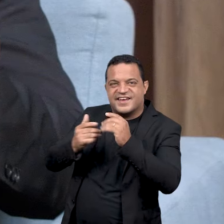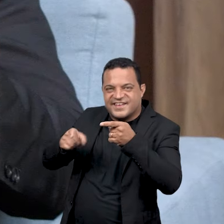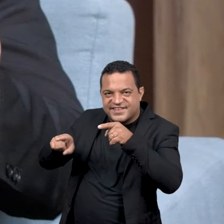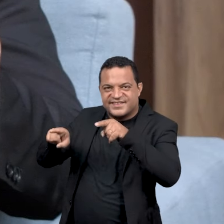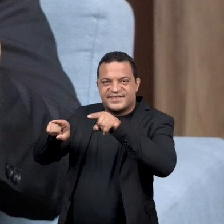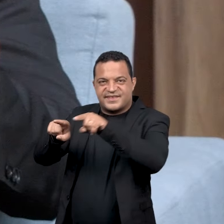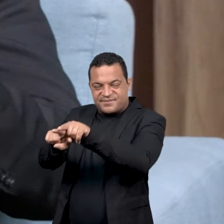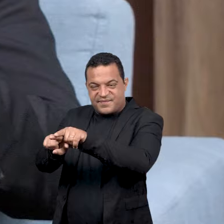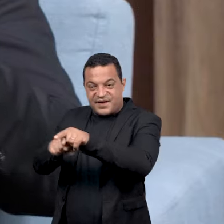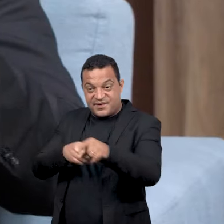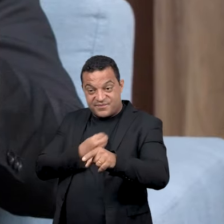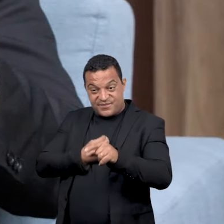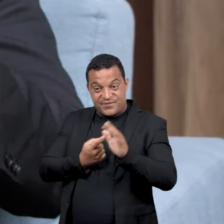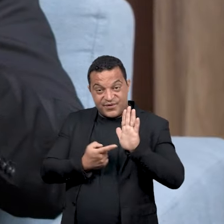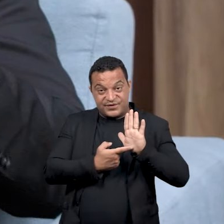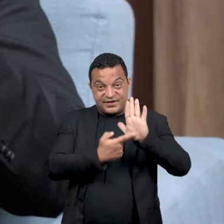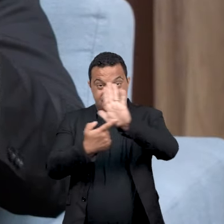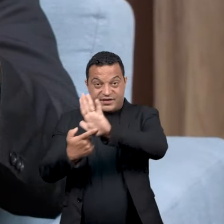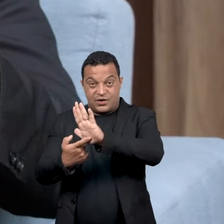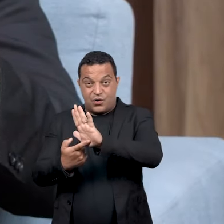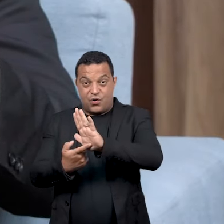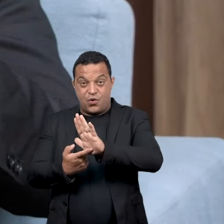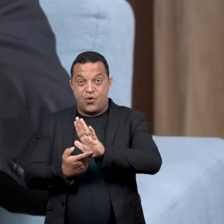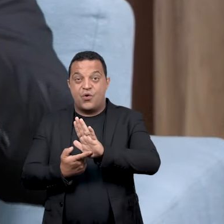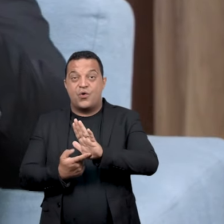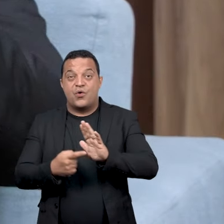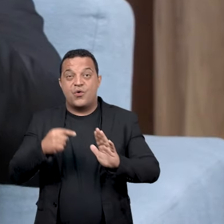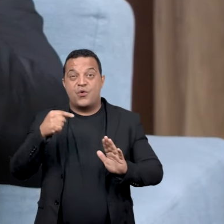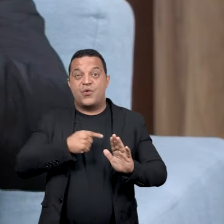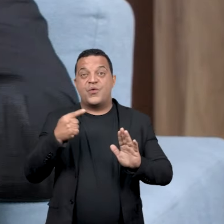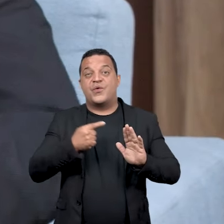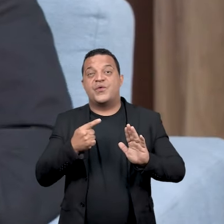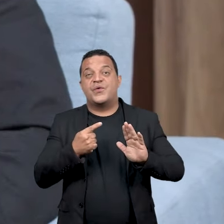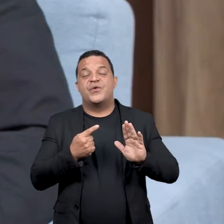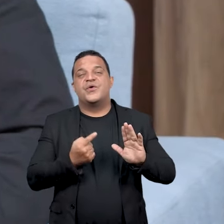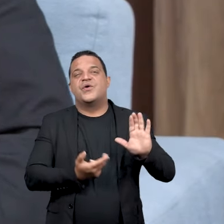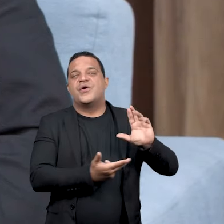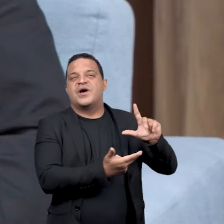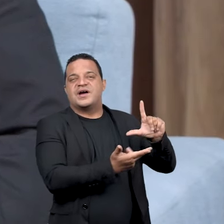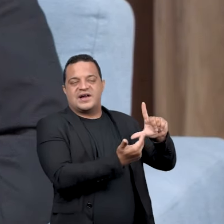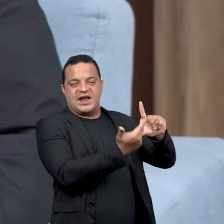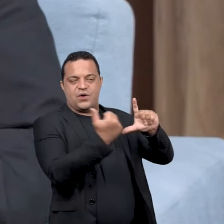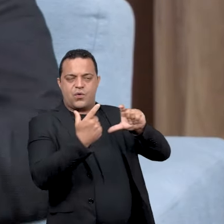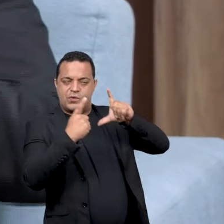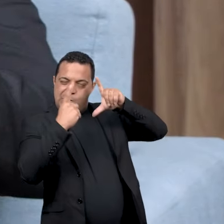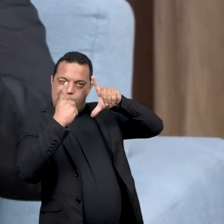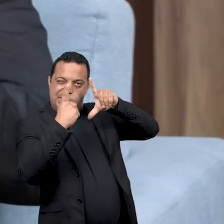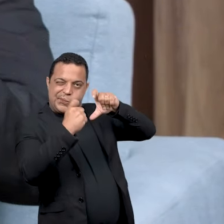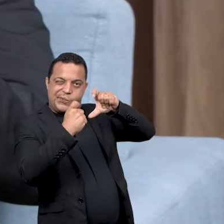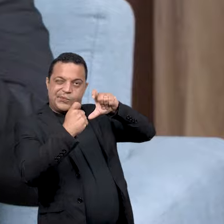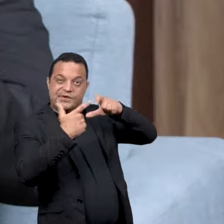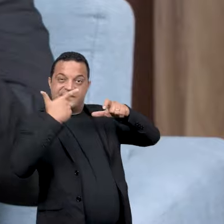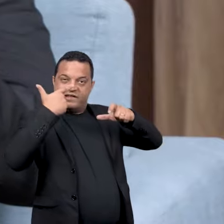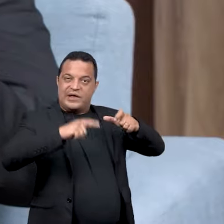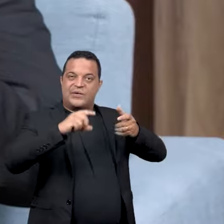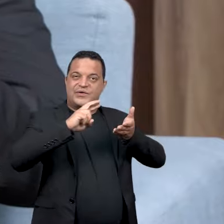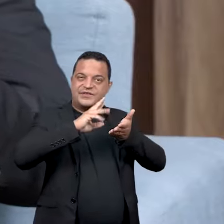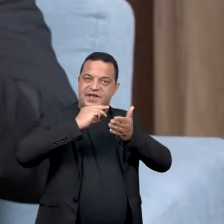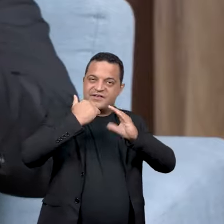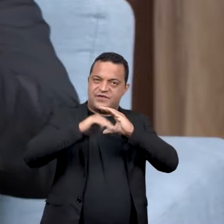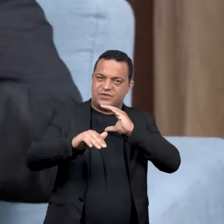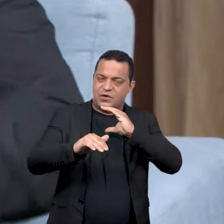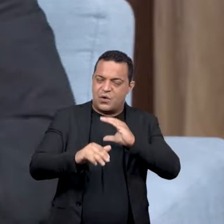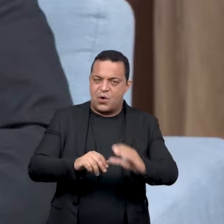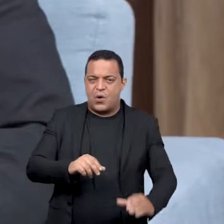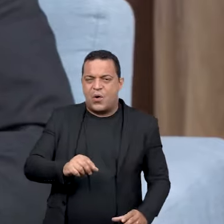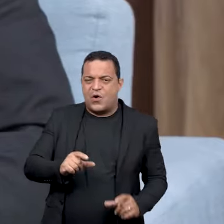não enviaram nenhum vídeo, participou, está aparecendo um QR Code agora na tela. Você pode apontar a câmera do seu celular